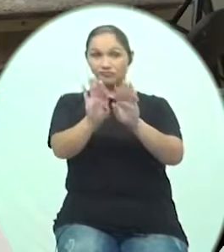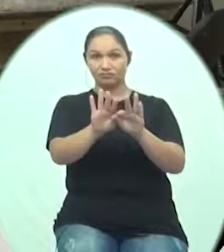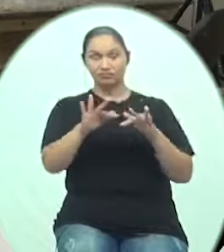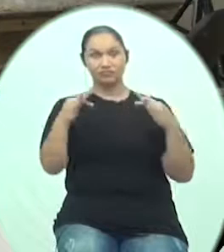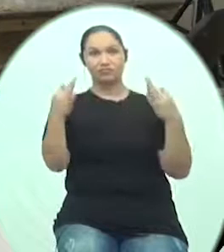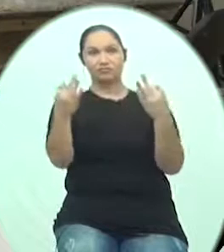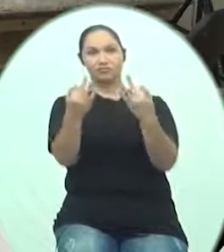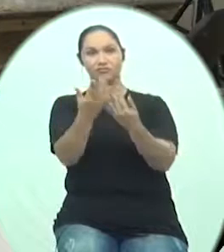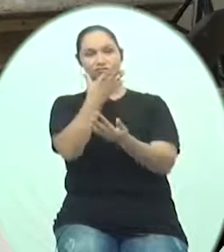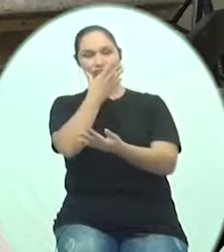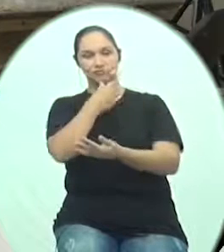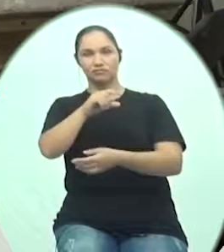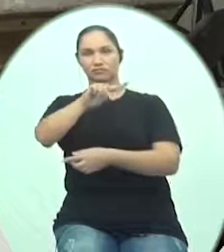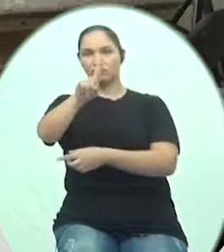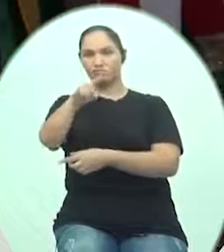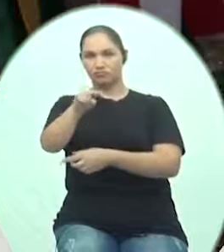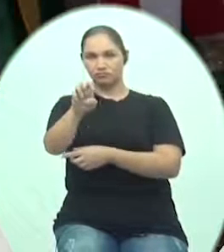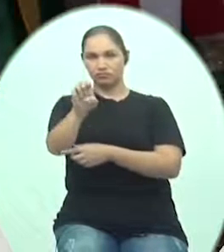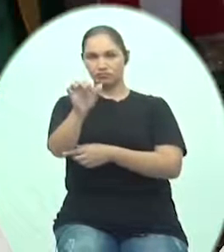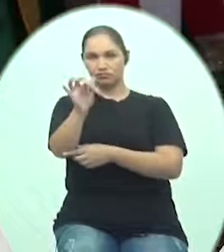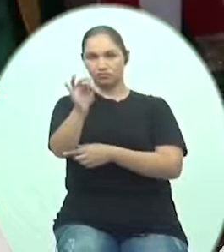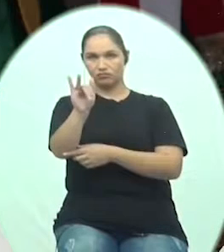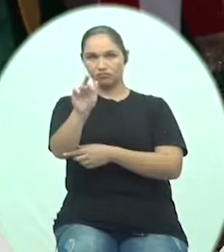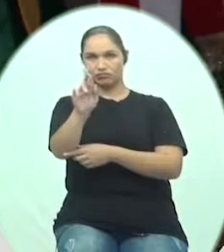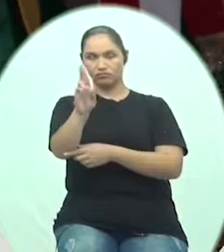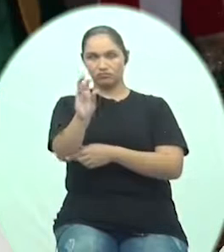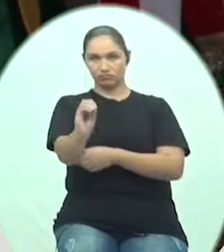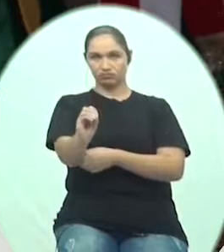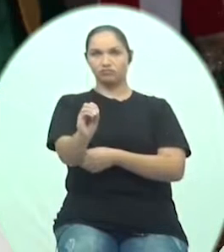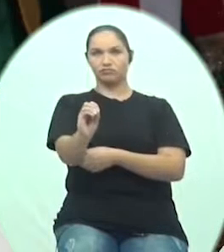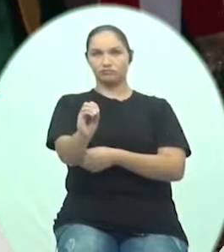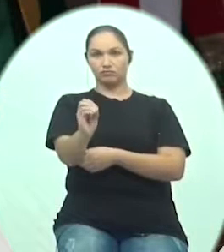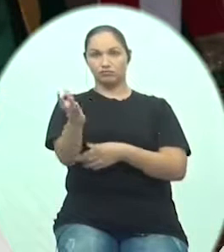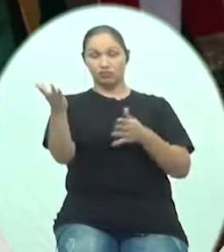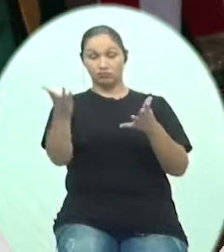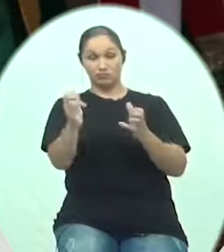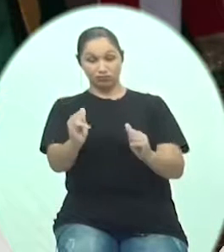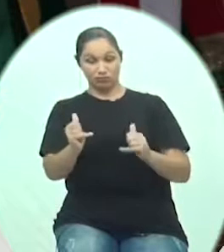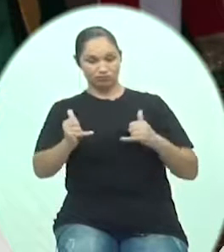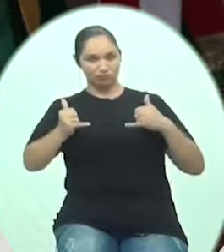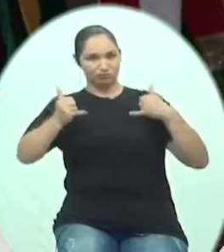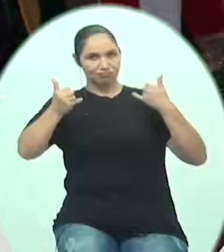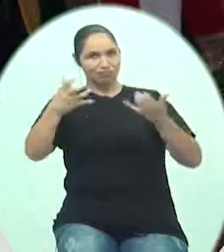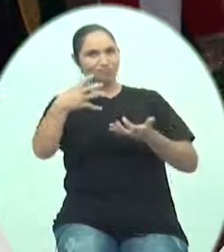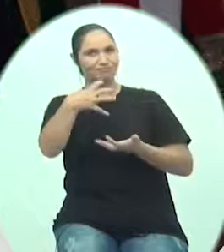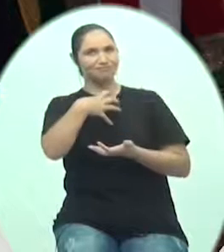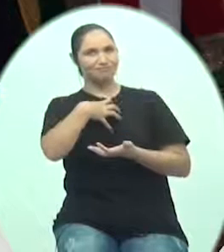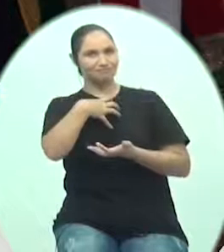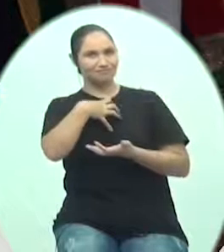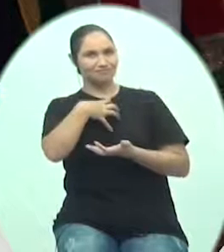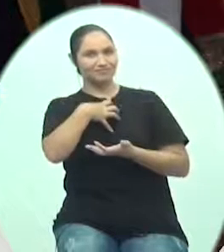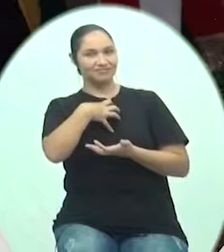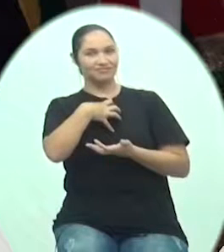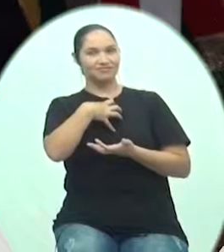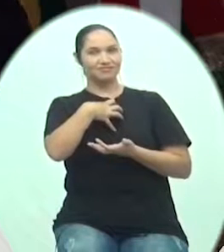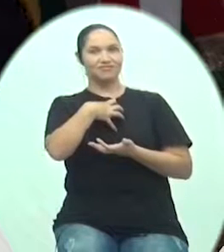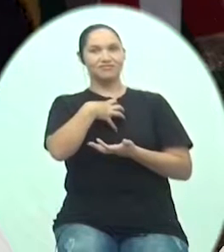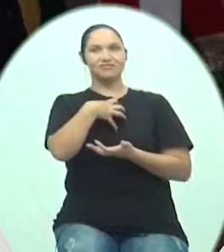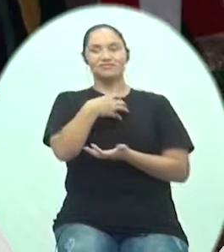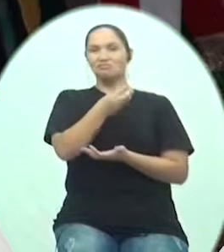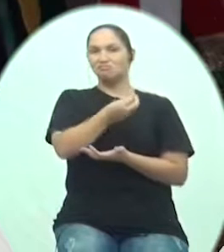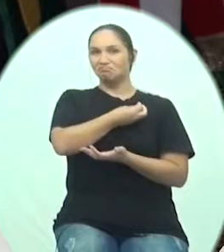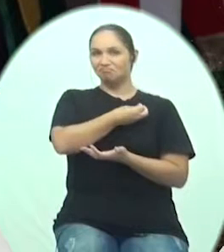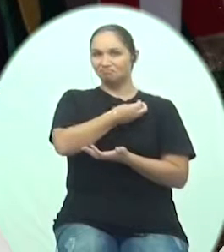seu Zefiro qual nos orgulha muito vê-los presente aqui